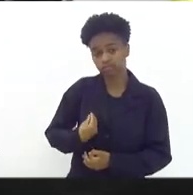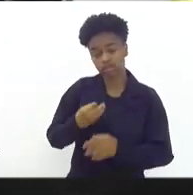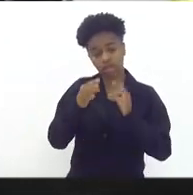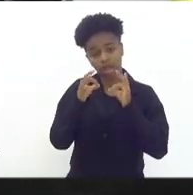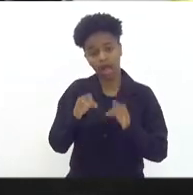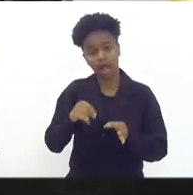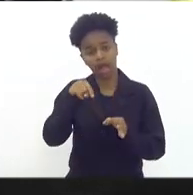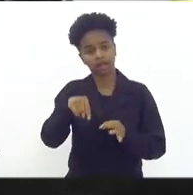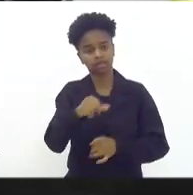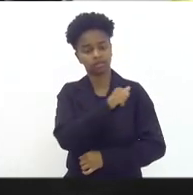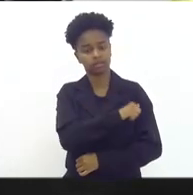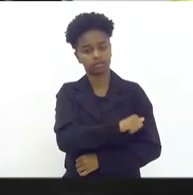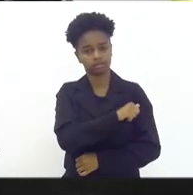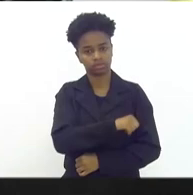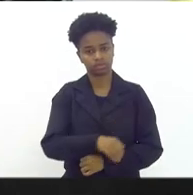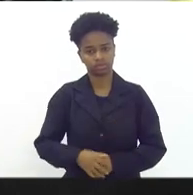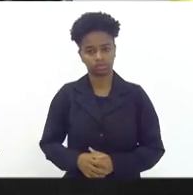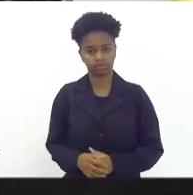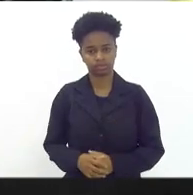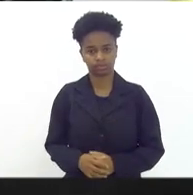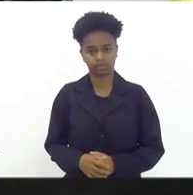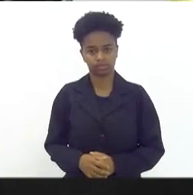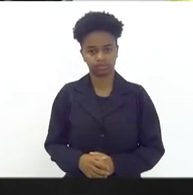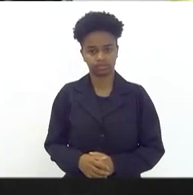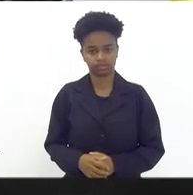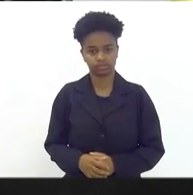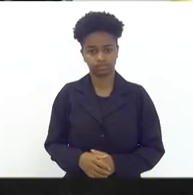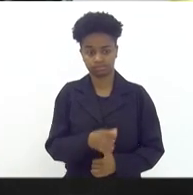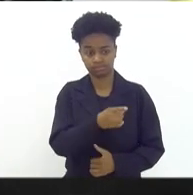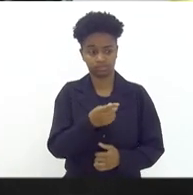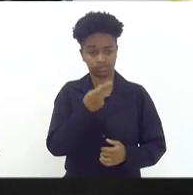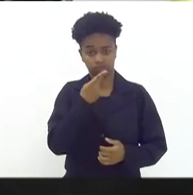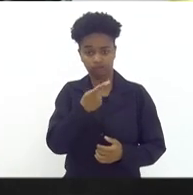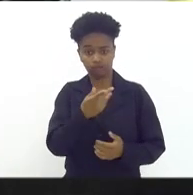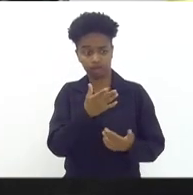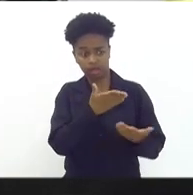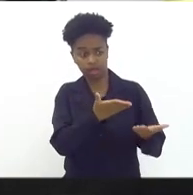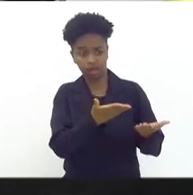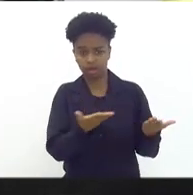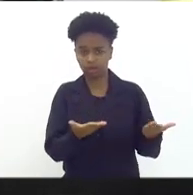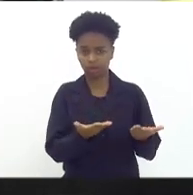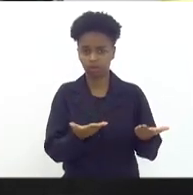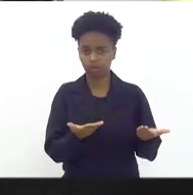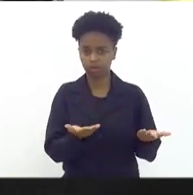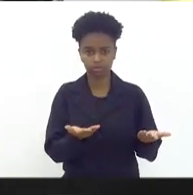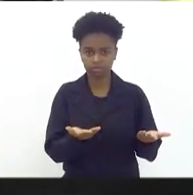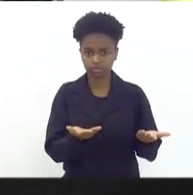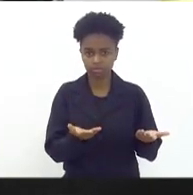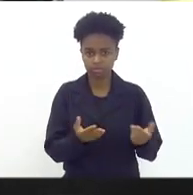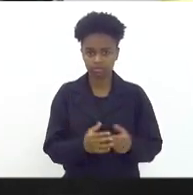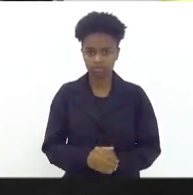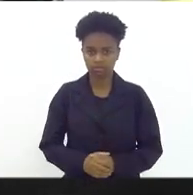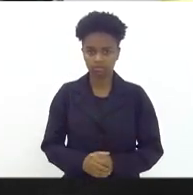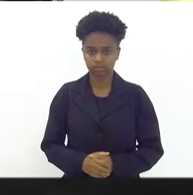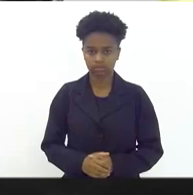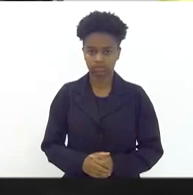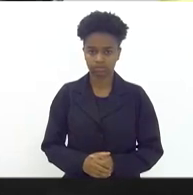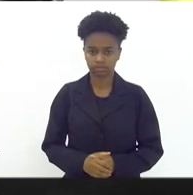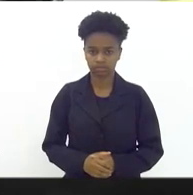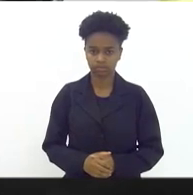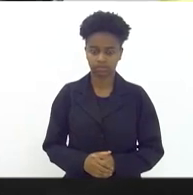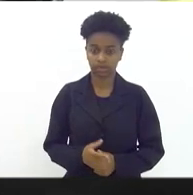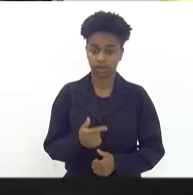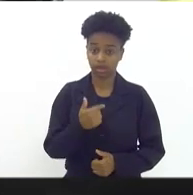do Rio de Janeiro e dá um depoimento desse aqui eu eu senhor presidente